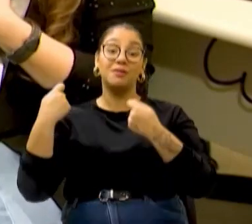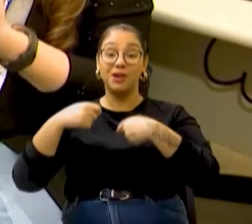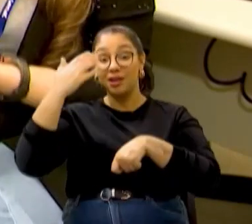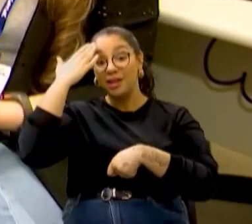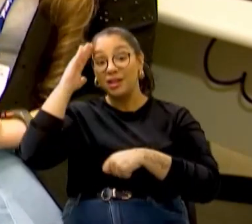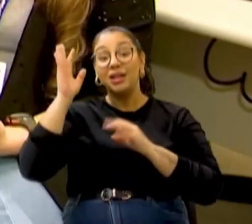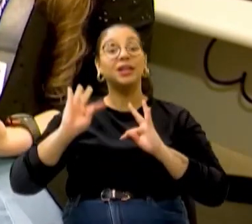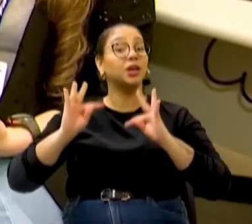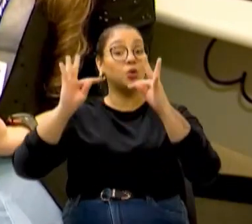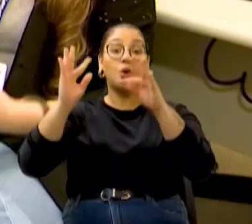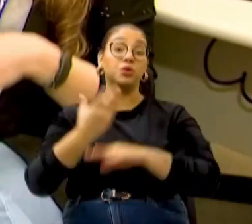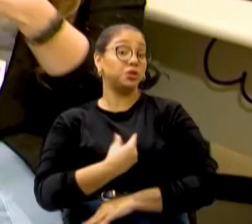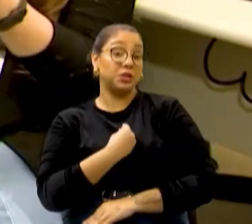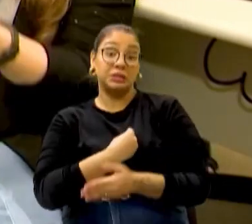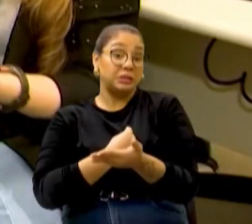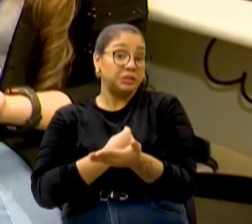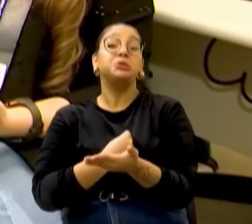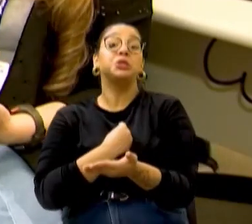nós